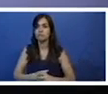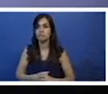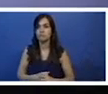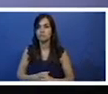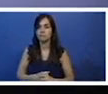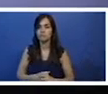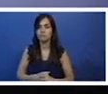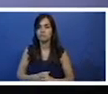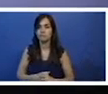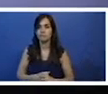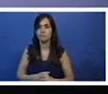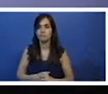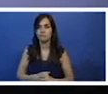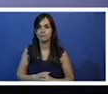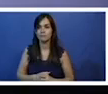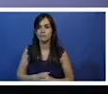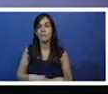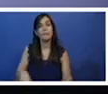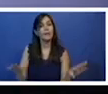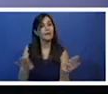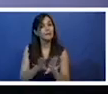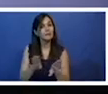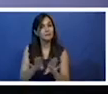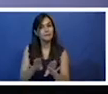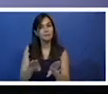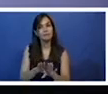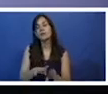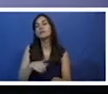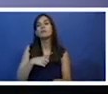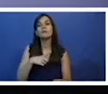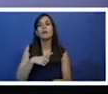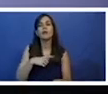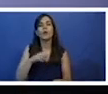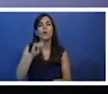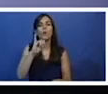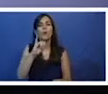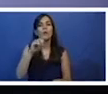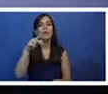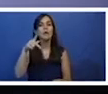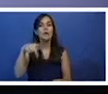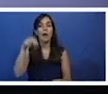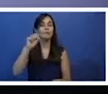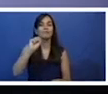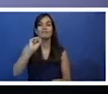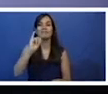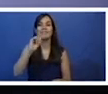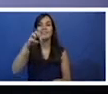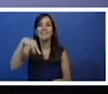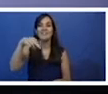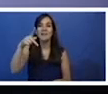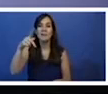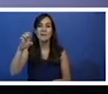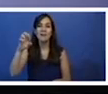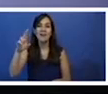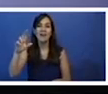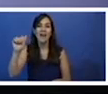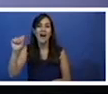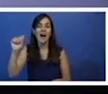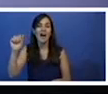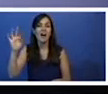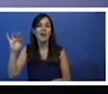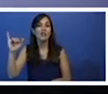E também com função de imperativo, modo imperativo, aquele